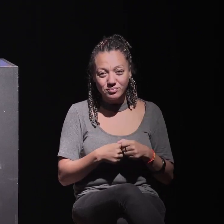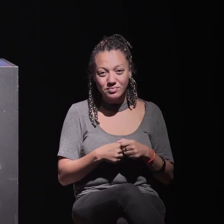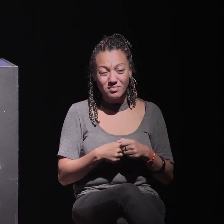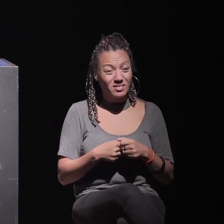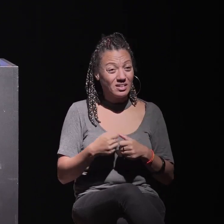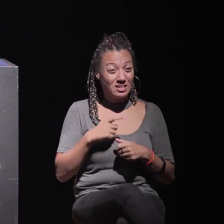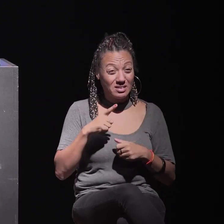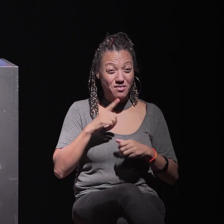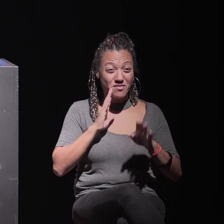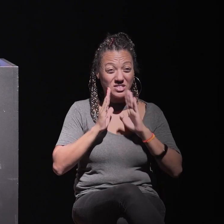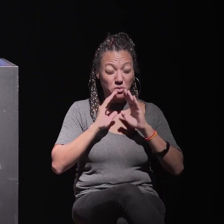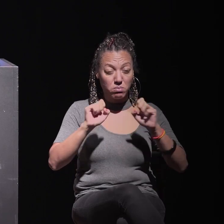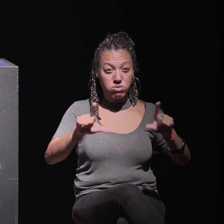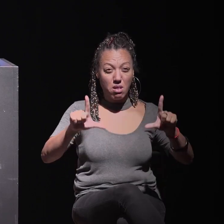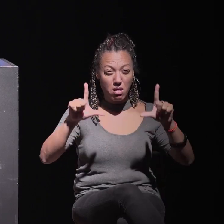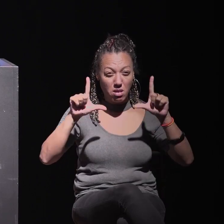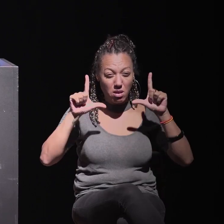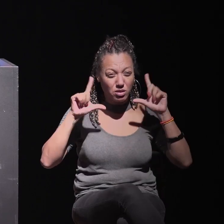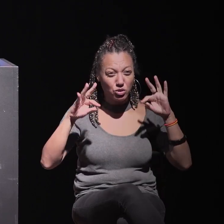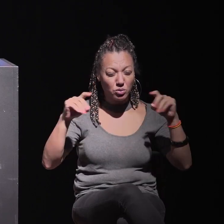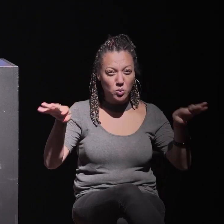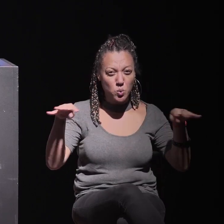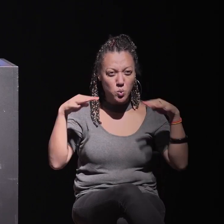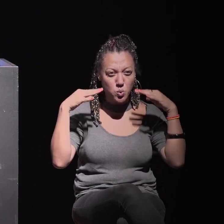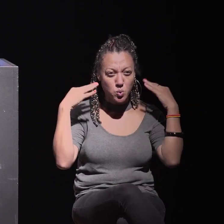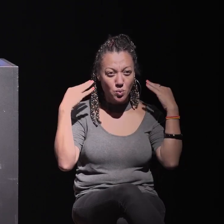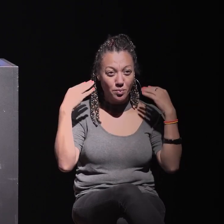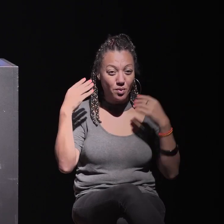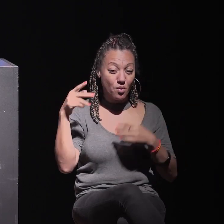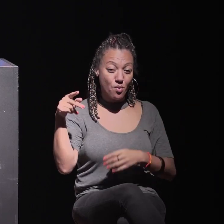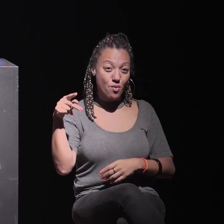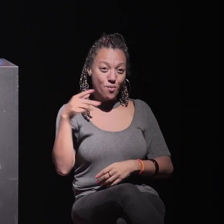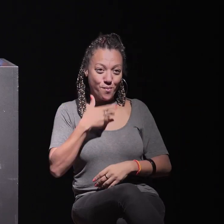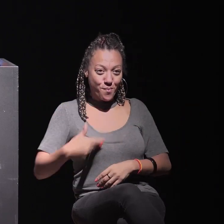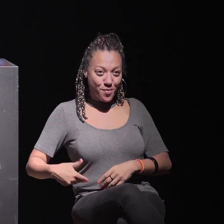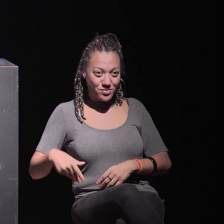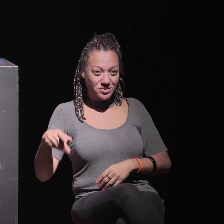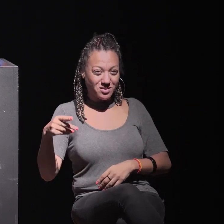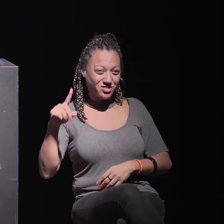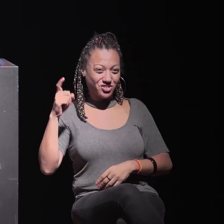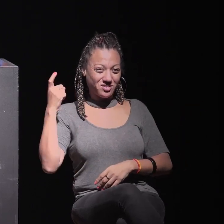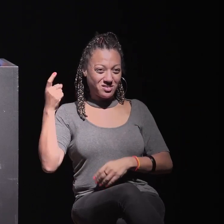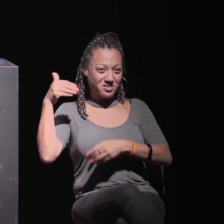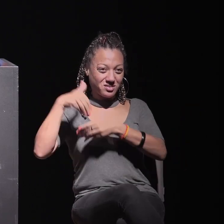à época, era candidato à presidência da República e que veio a se consagrar.